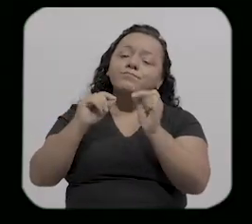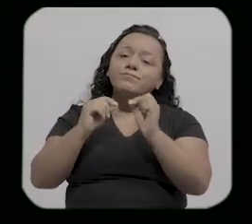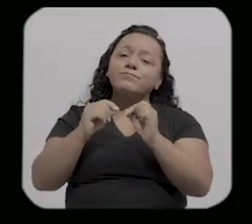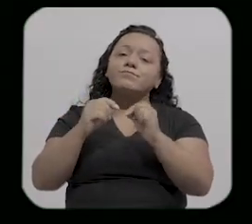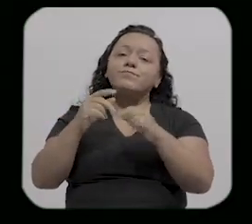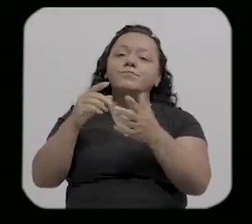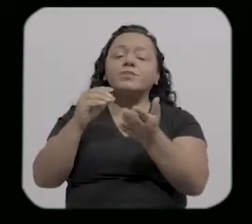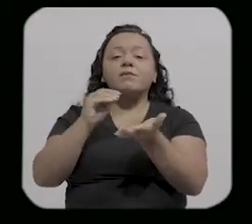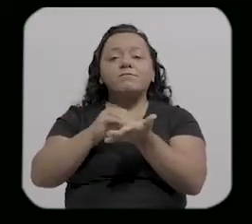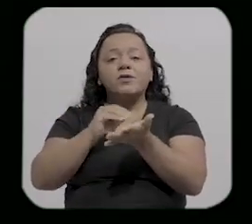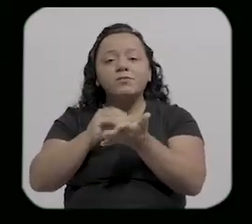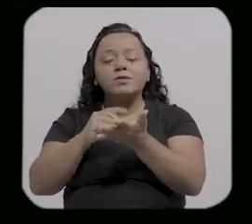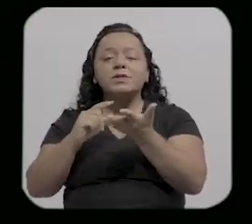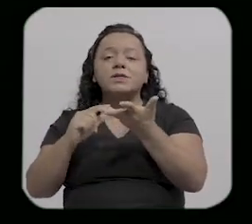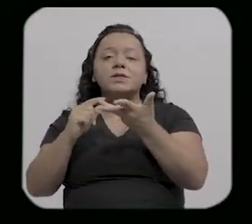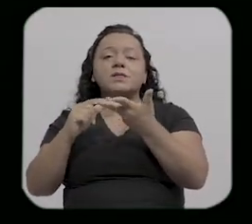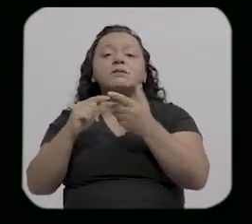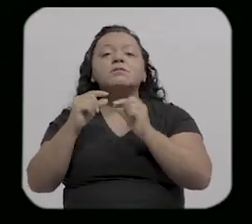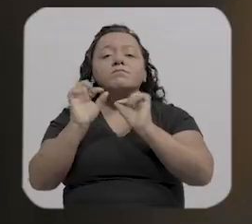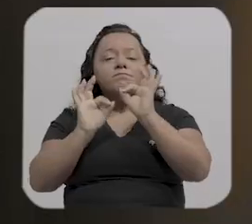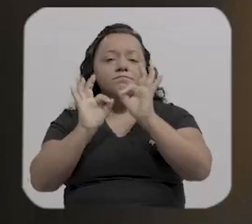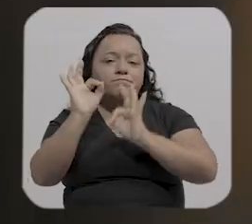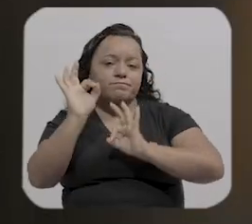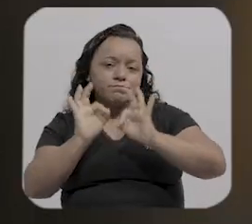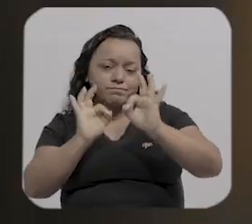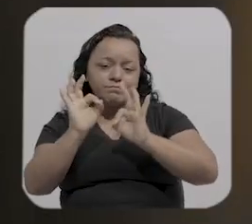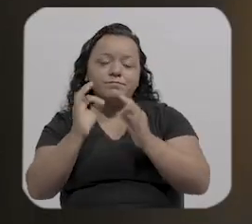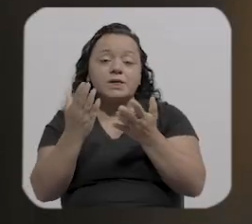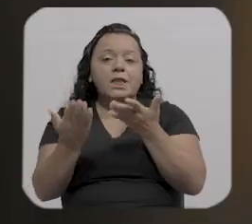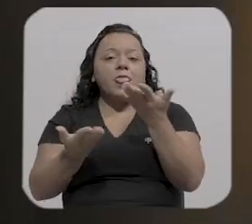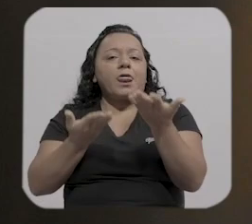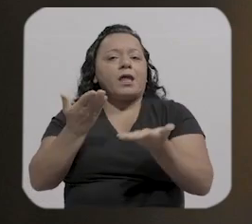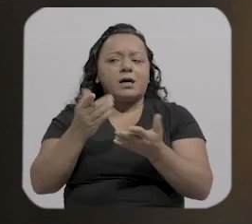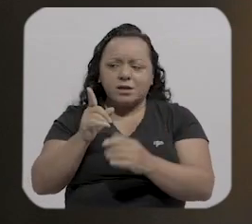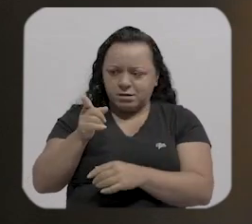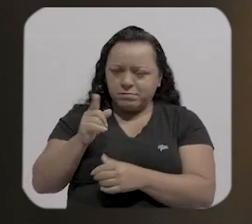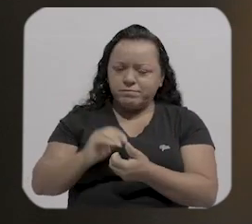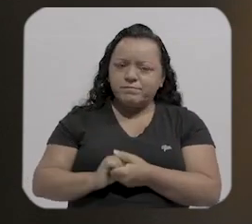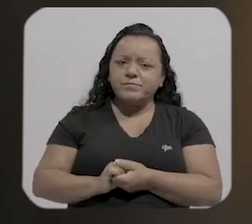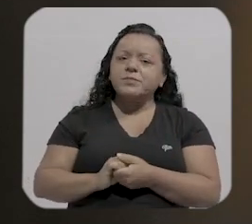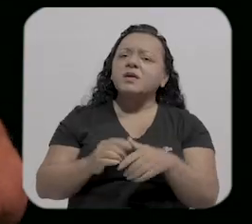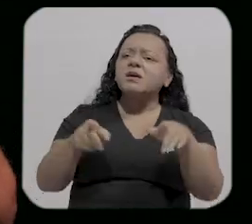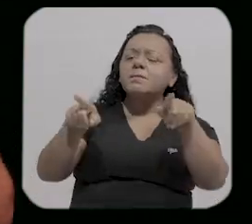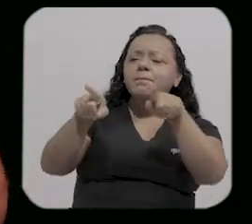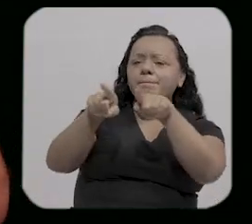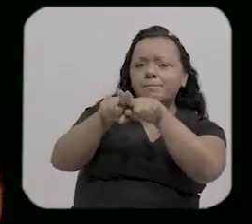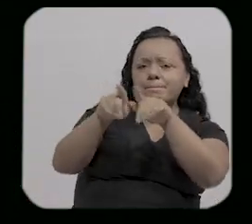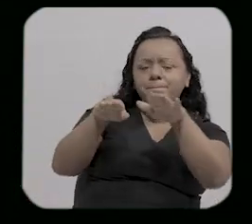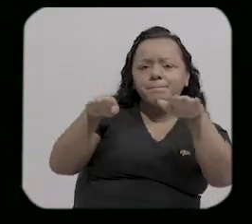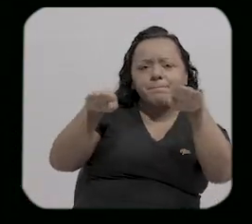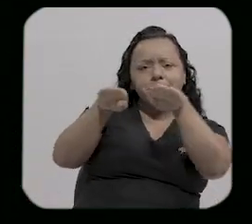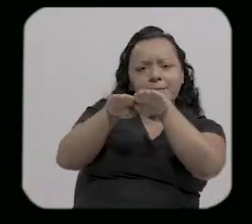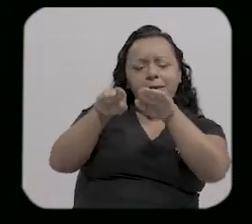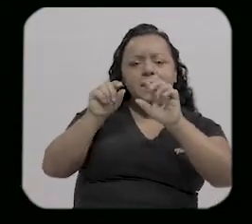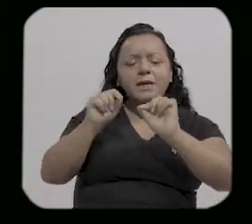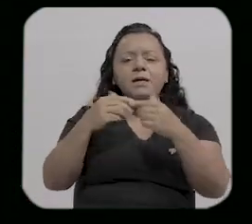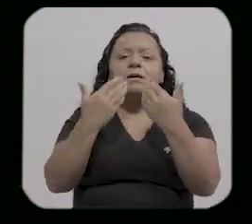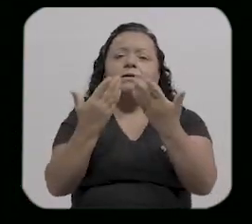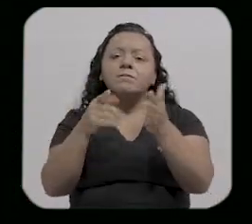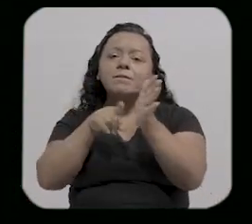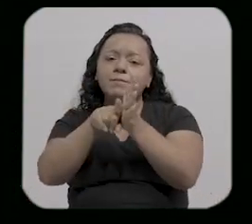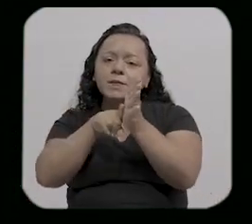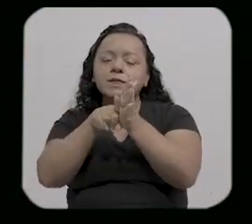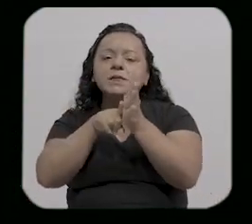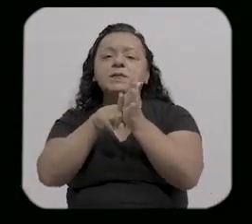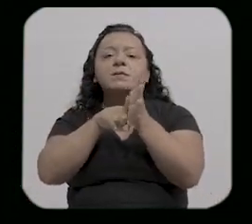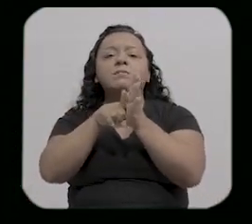te motivou? Motiva, até hoje motiva, né? E paralelo ao teu trabalho de registro pessoal, Luiz, você